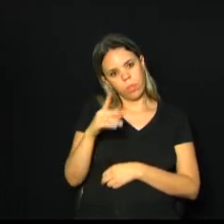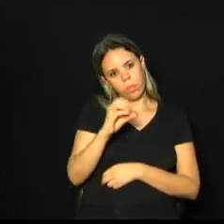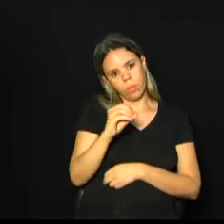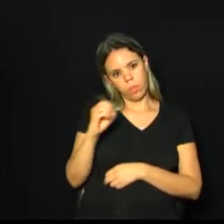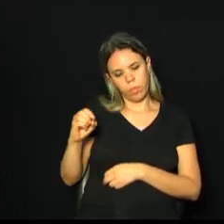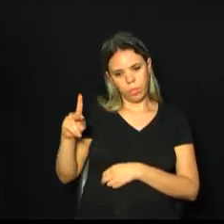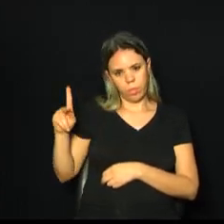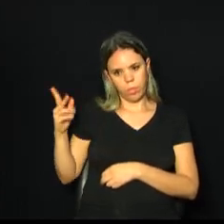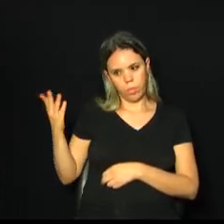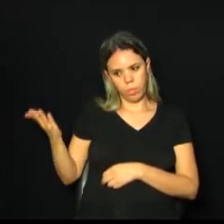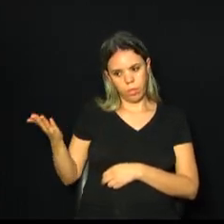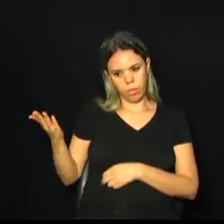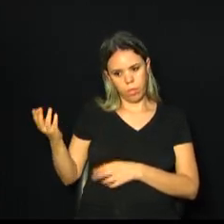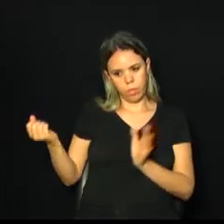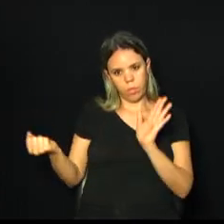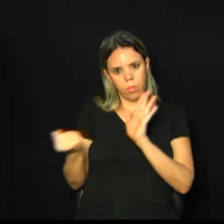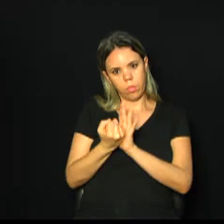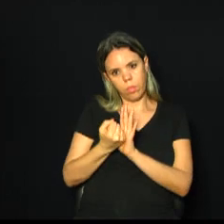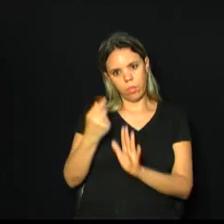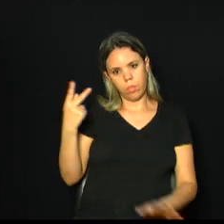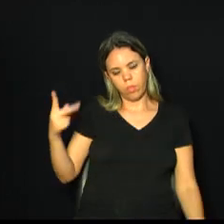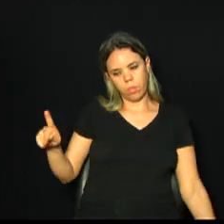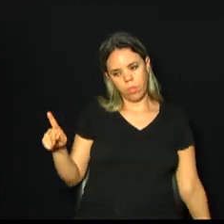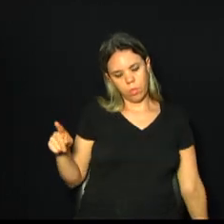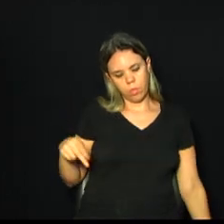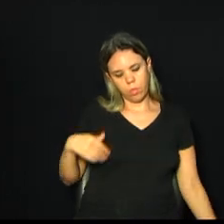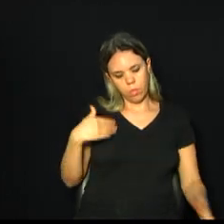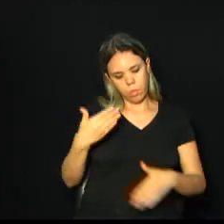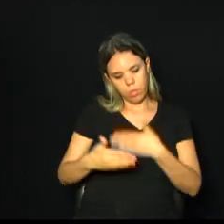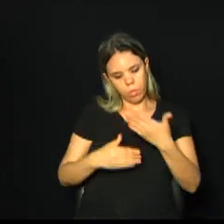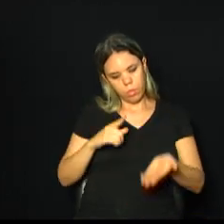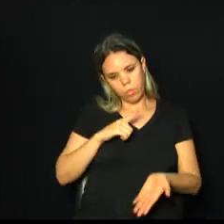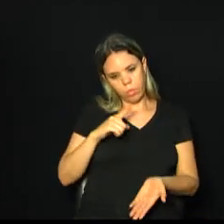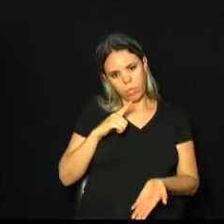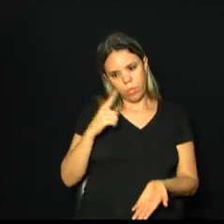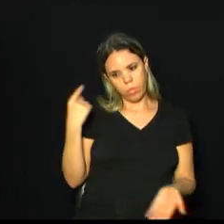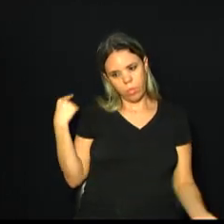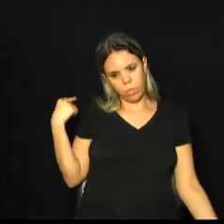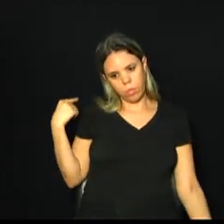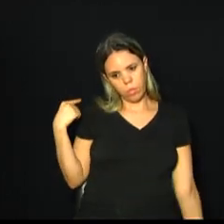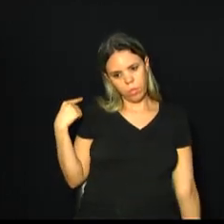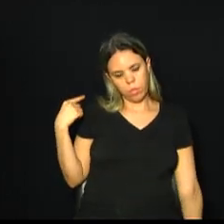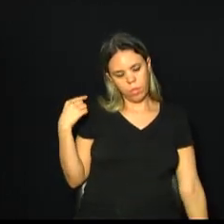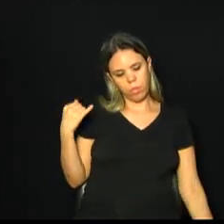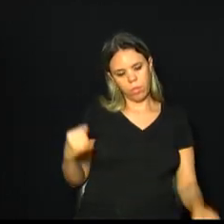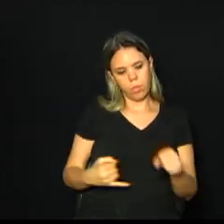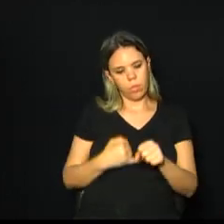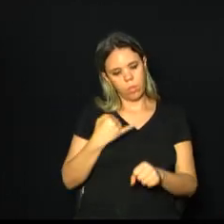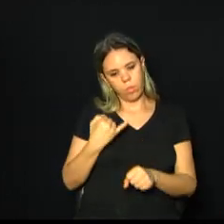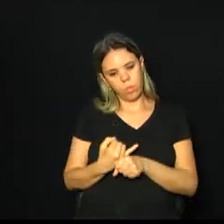são o registro dos passos que você teve lá na internet,